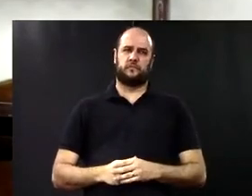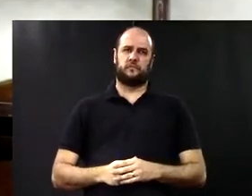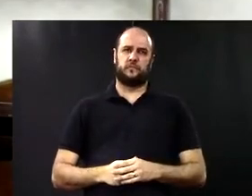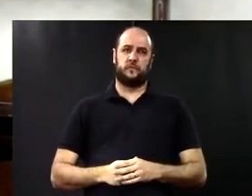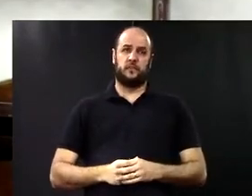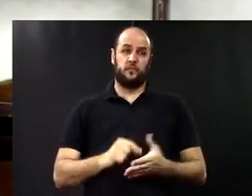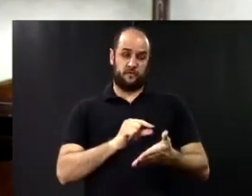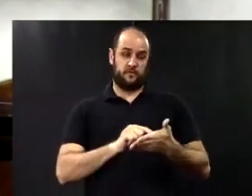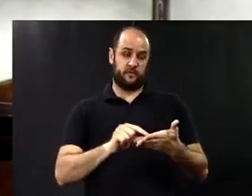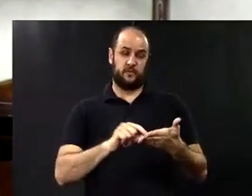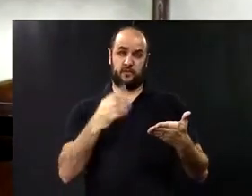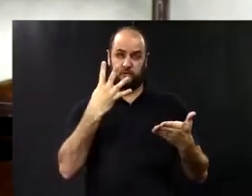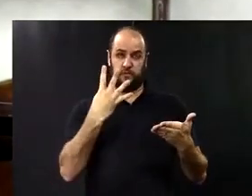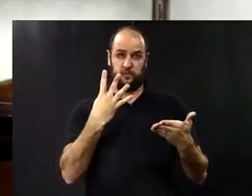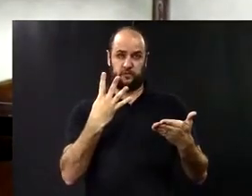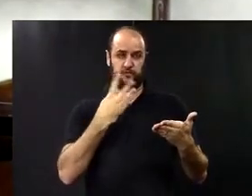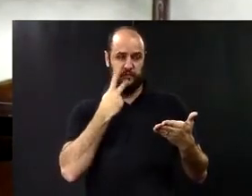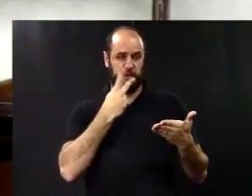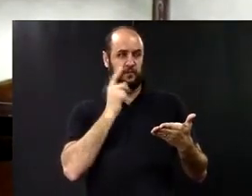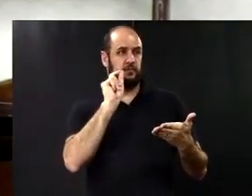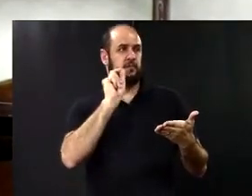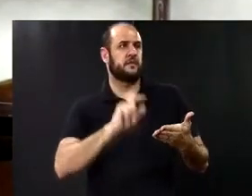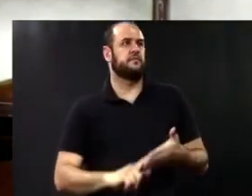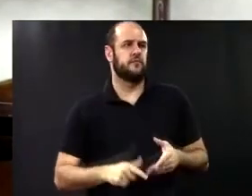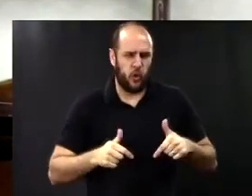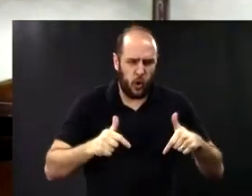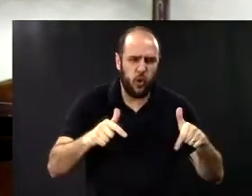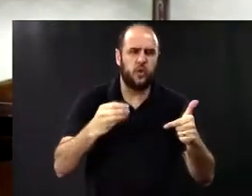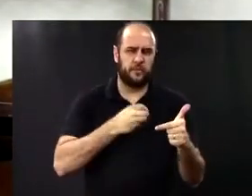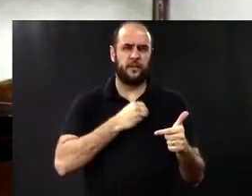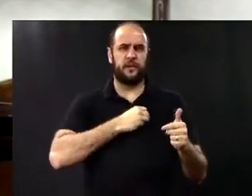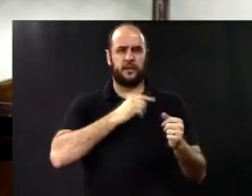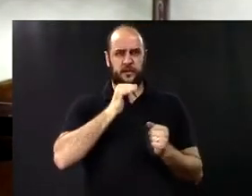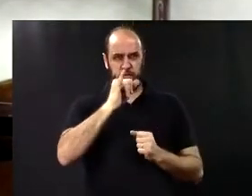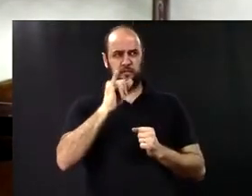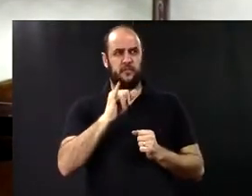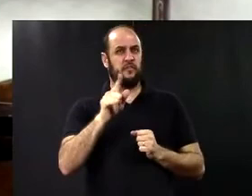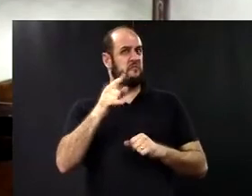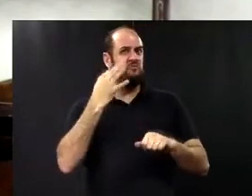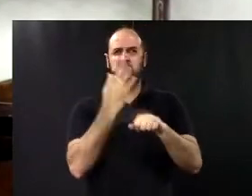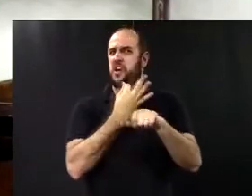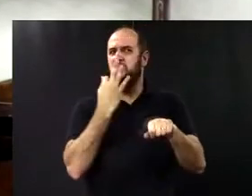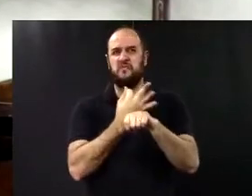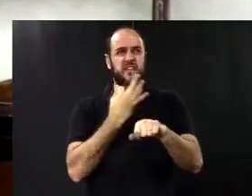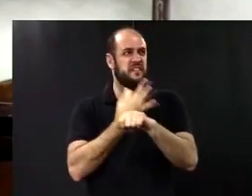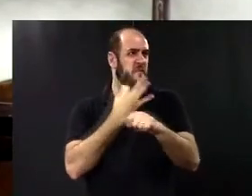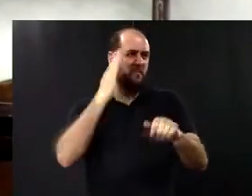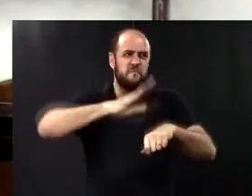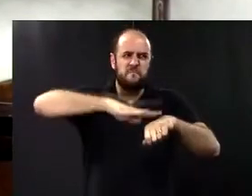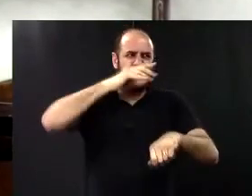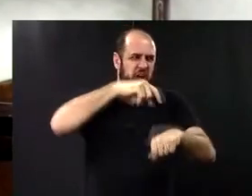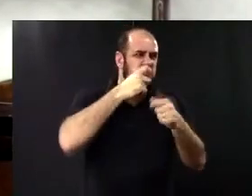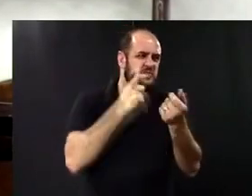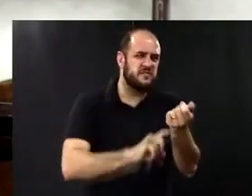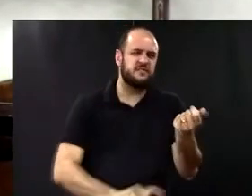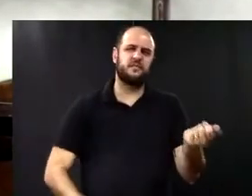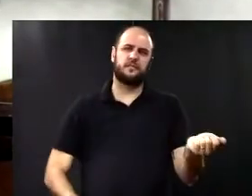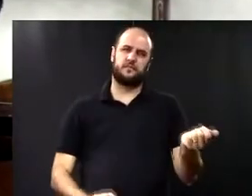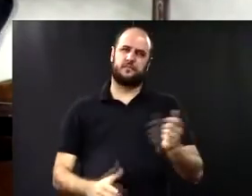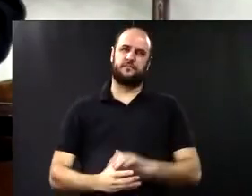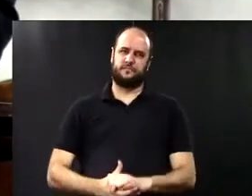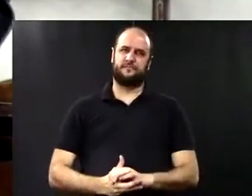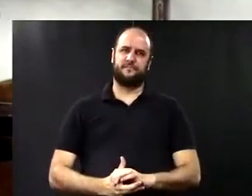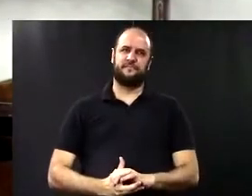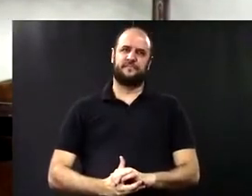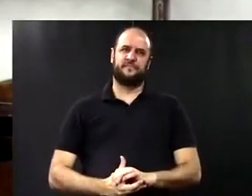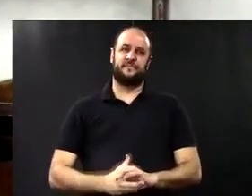diz, ora, na vossa luta contra o pecado ainda não tendes resistido até o sangue. O autor gosta